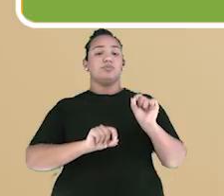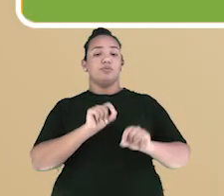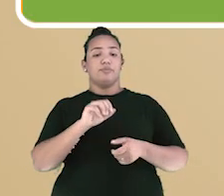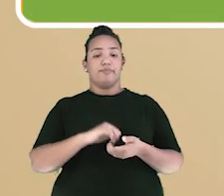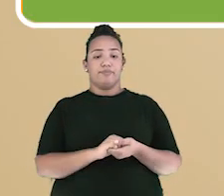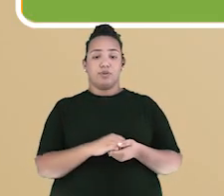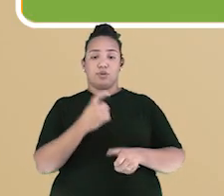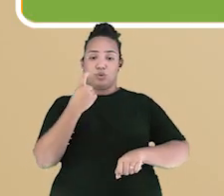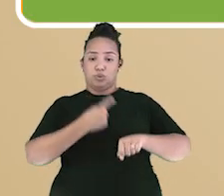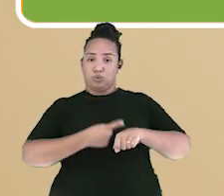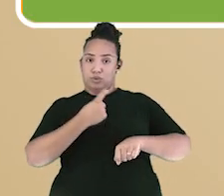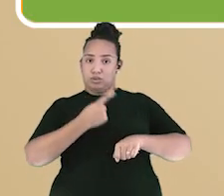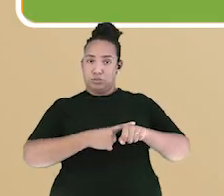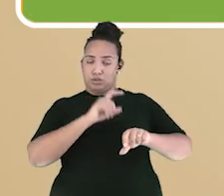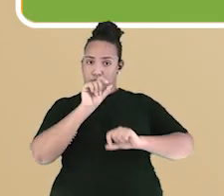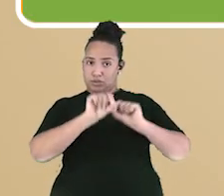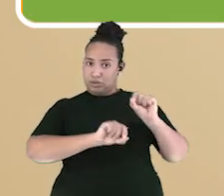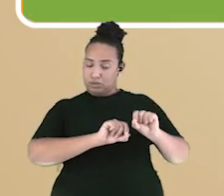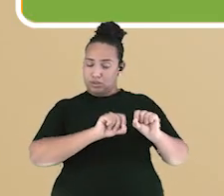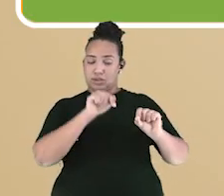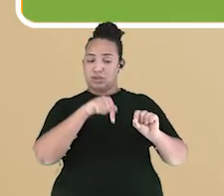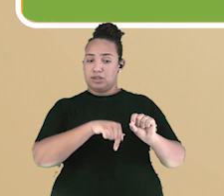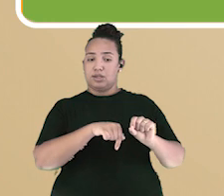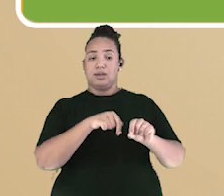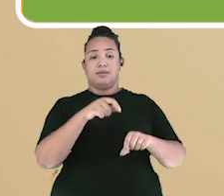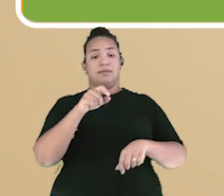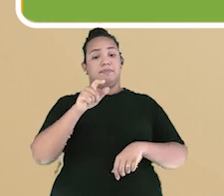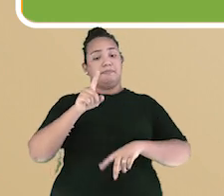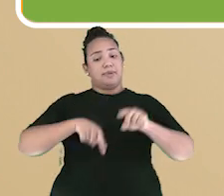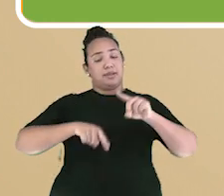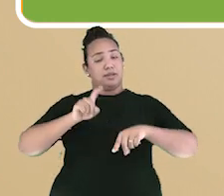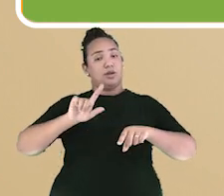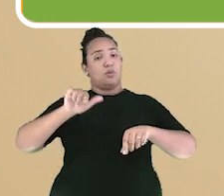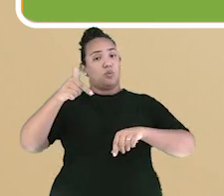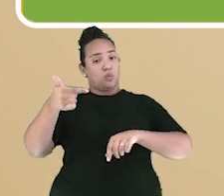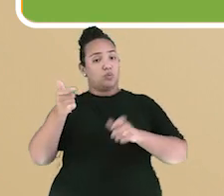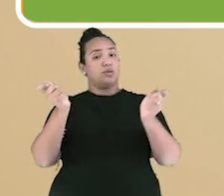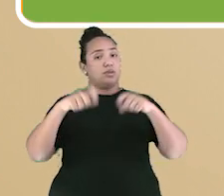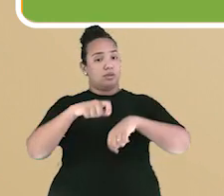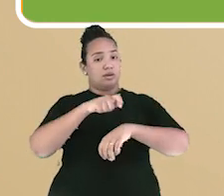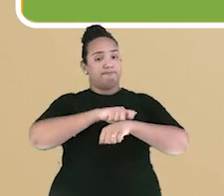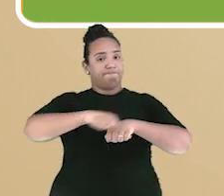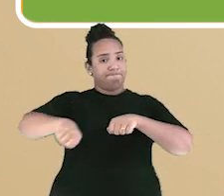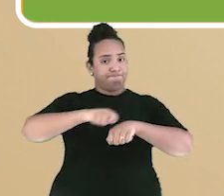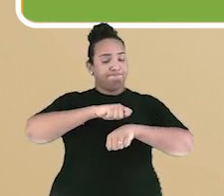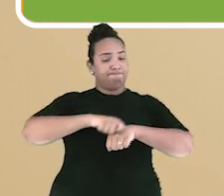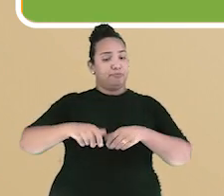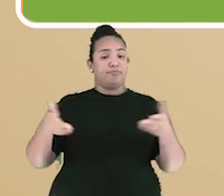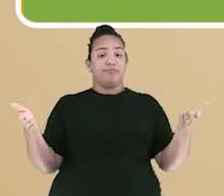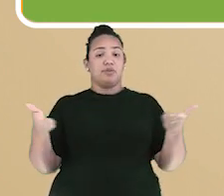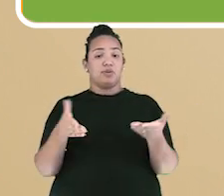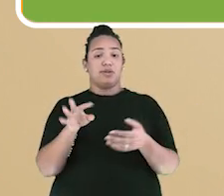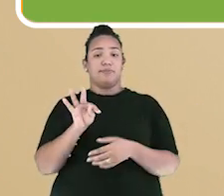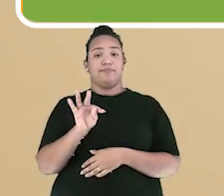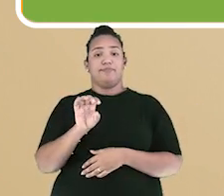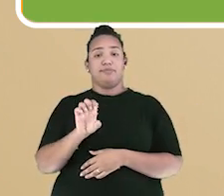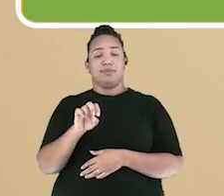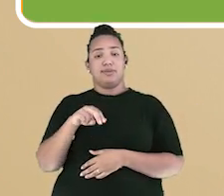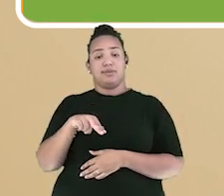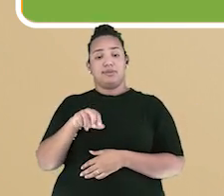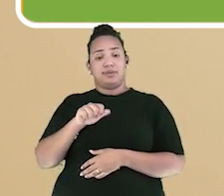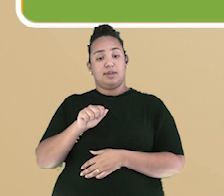seguinte: a dureza é a capacidade de um material riscar outros de dureza inferior. Já a tenacidade, é